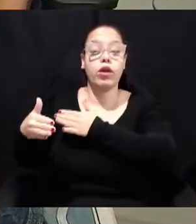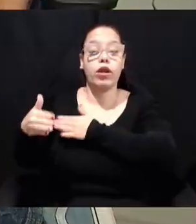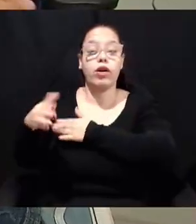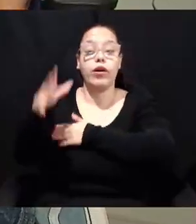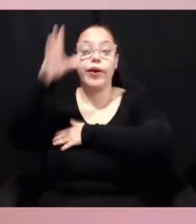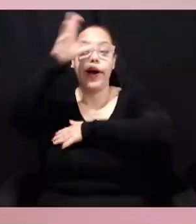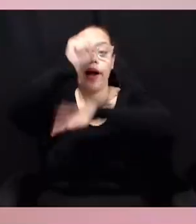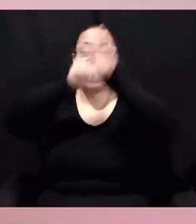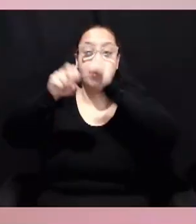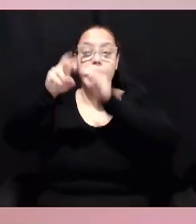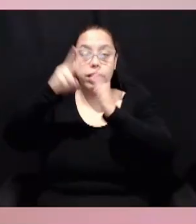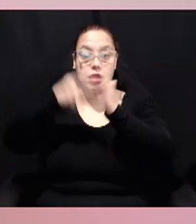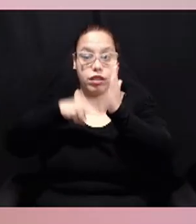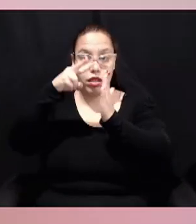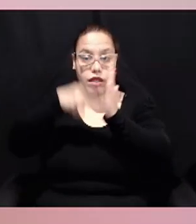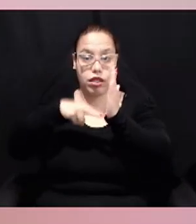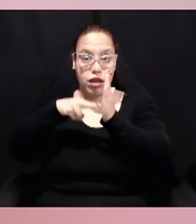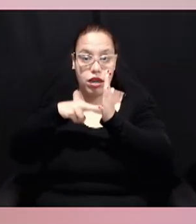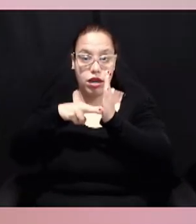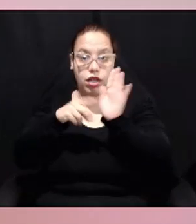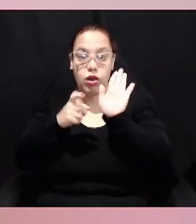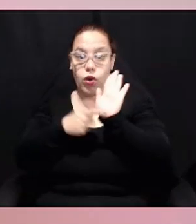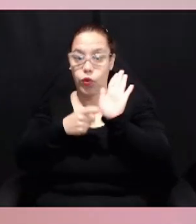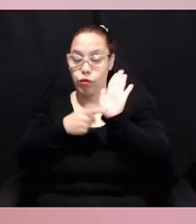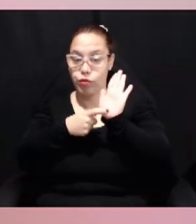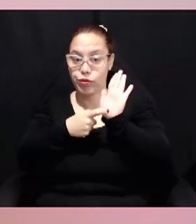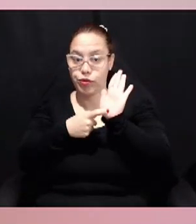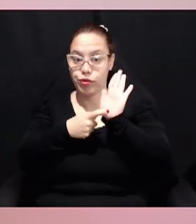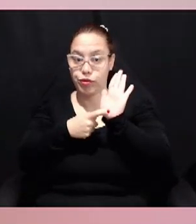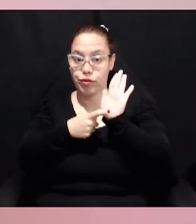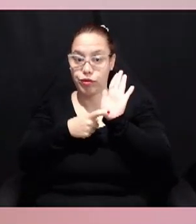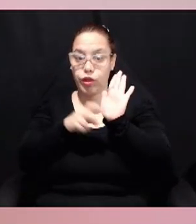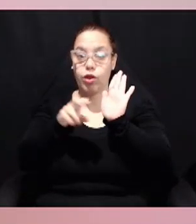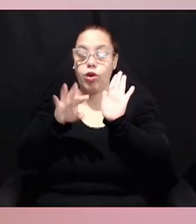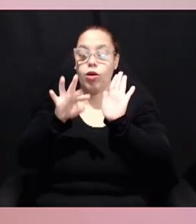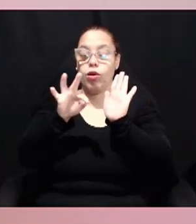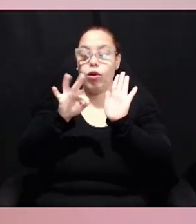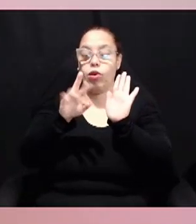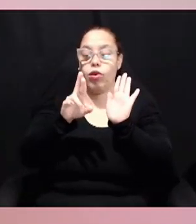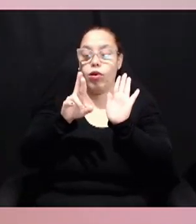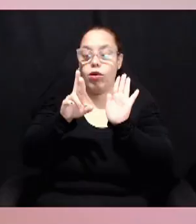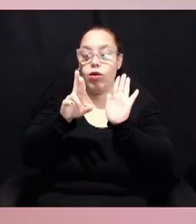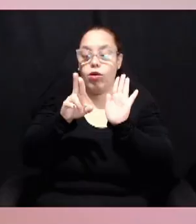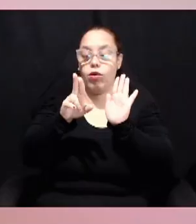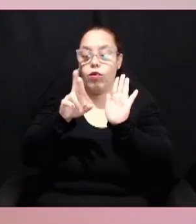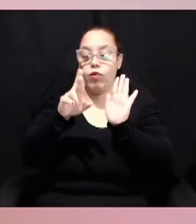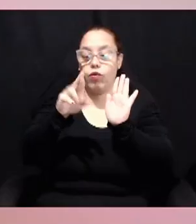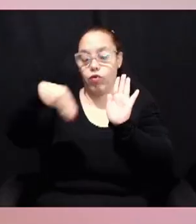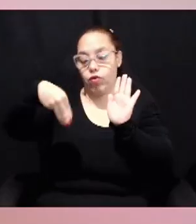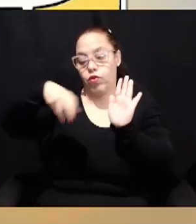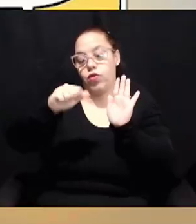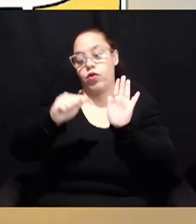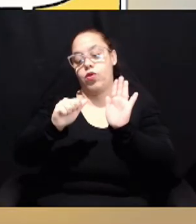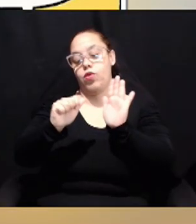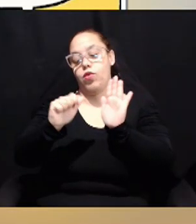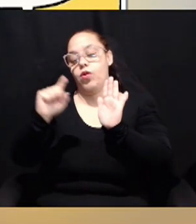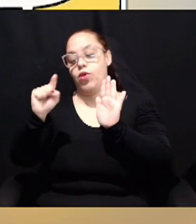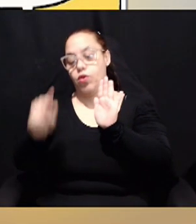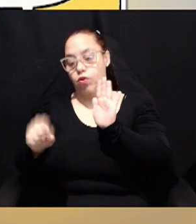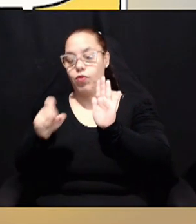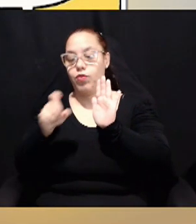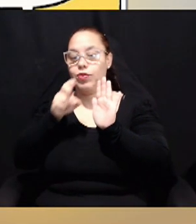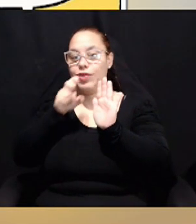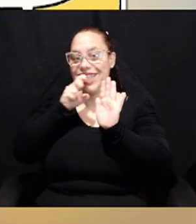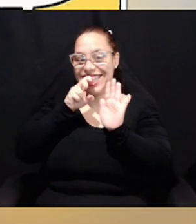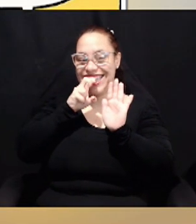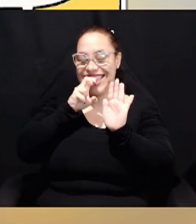ler lendo Turma da Mônica. Isso é muito comum, a gente vê isso o tempo todo e é muito legal. como o Maurício de Souza